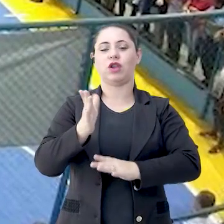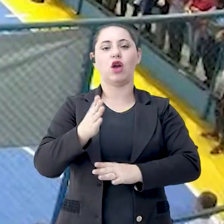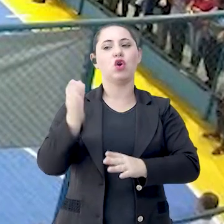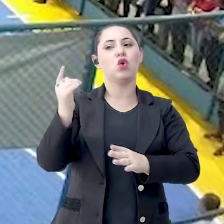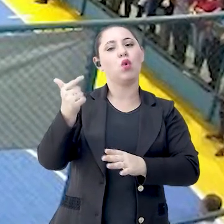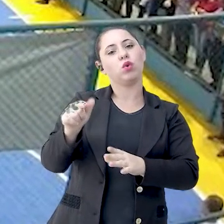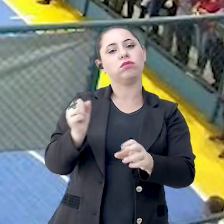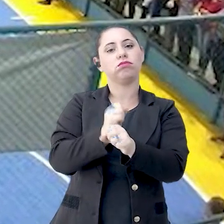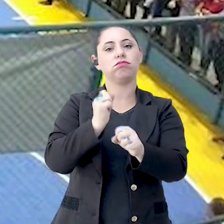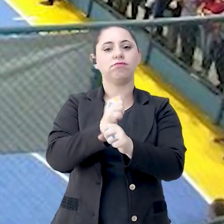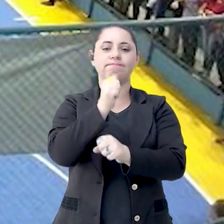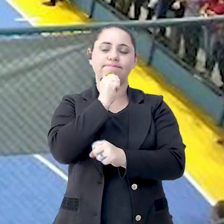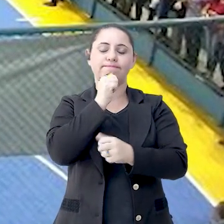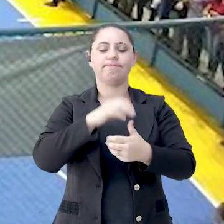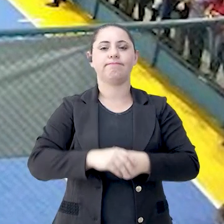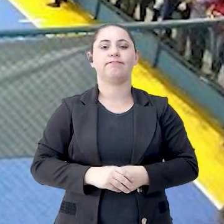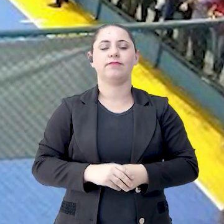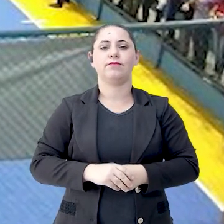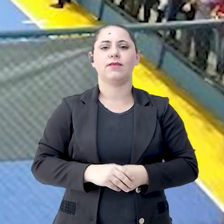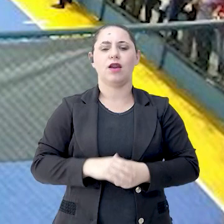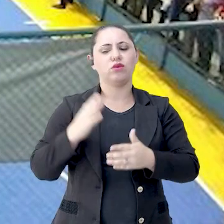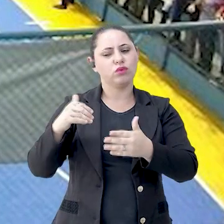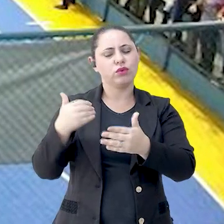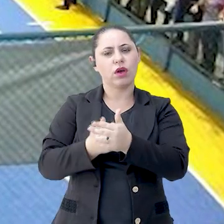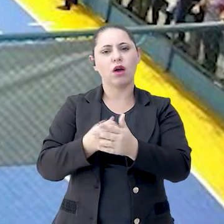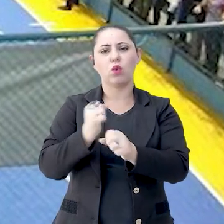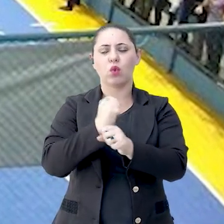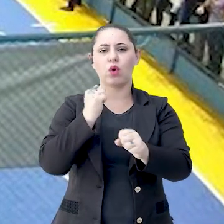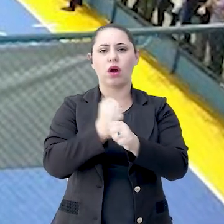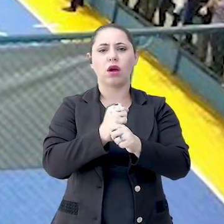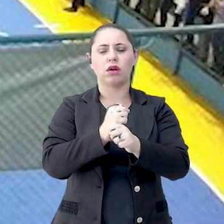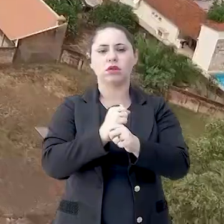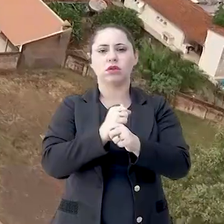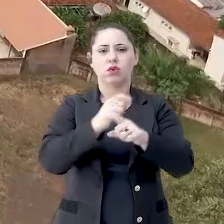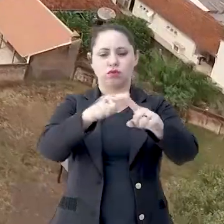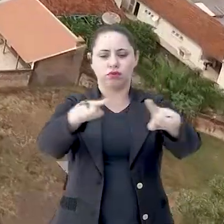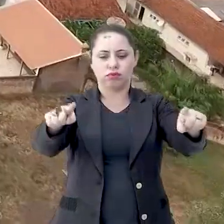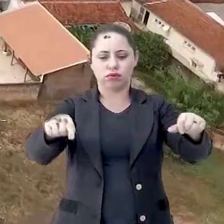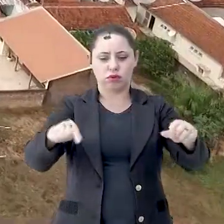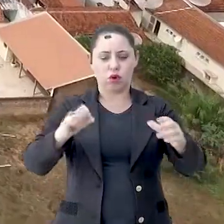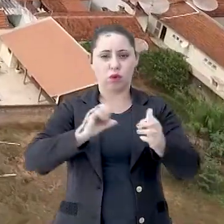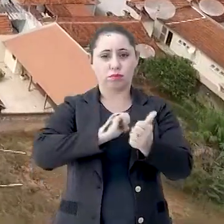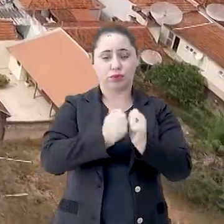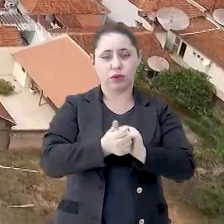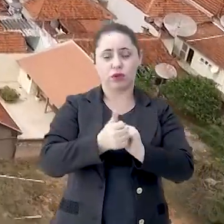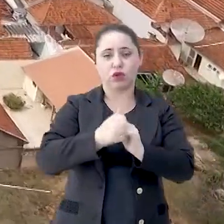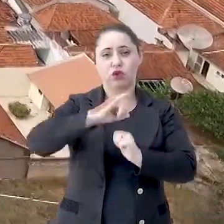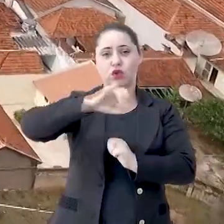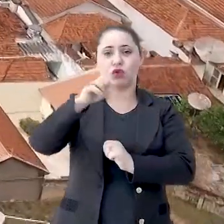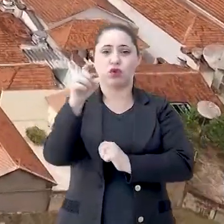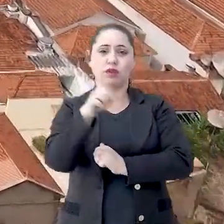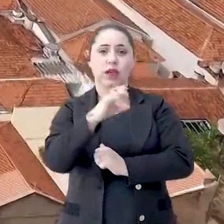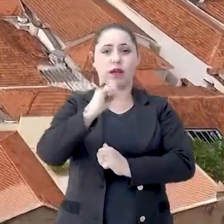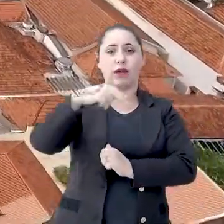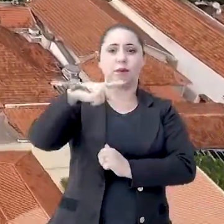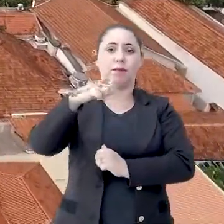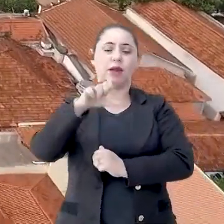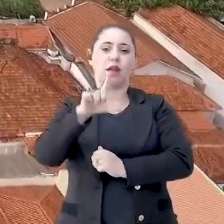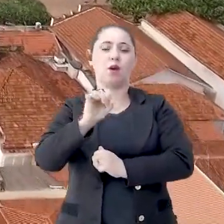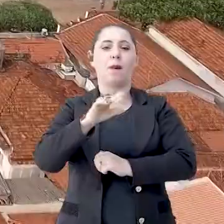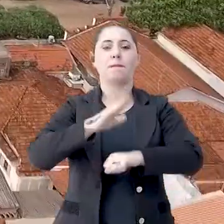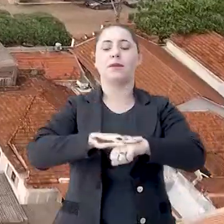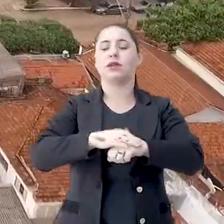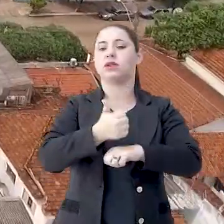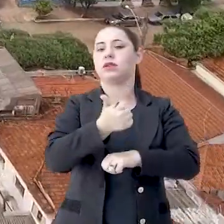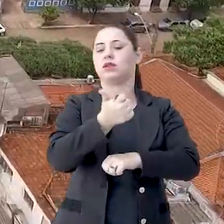feita recentemente a reforma do ginásio municipal José Campelo. Mais de 114 milhões de reais foram